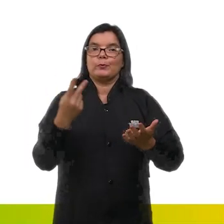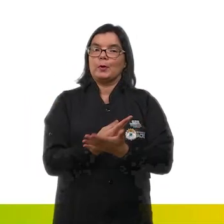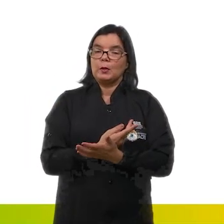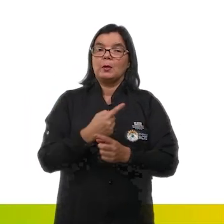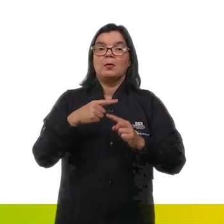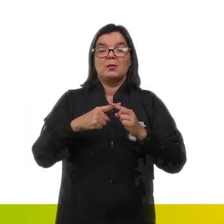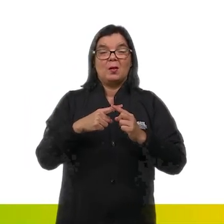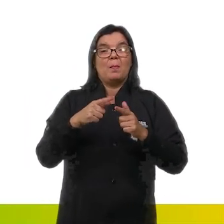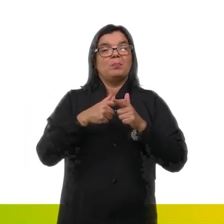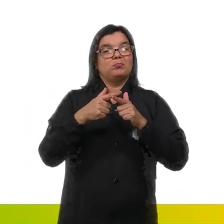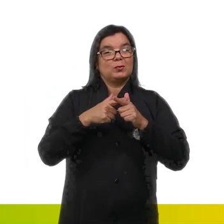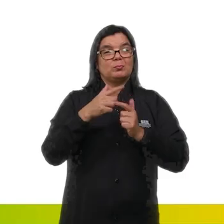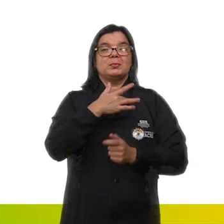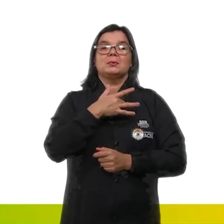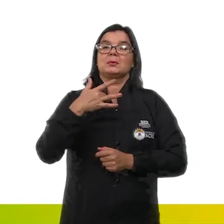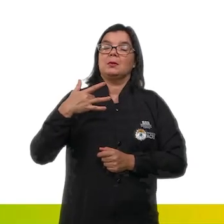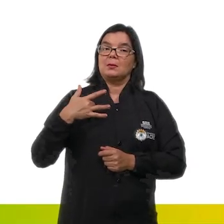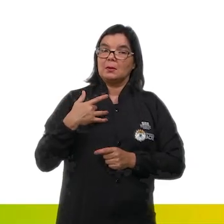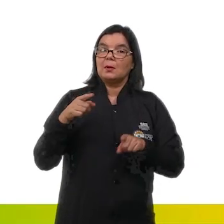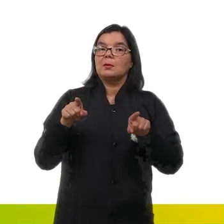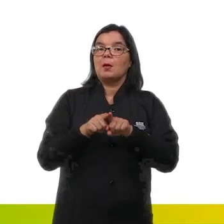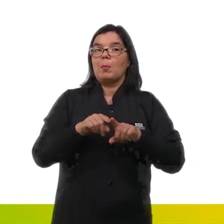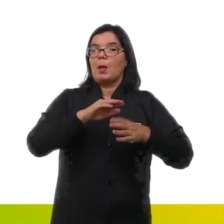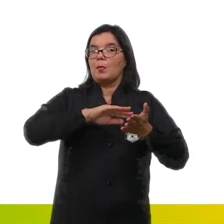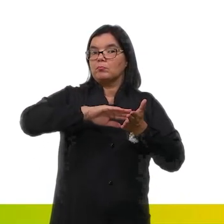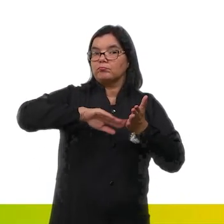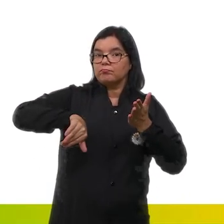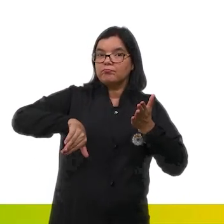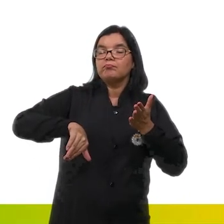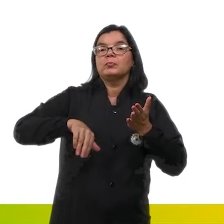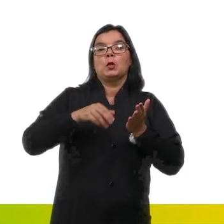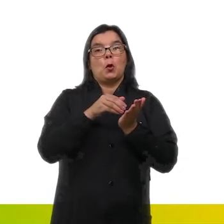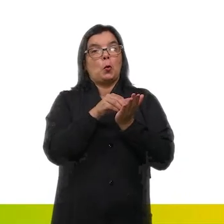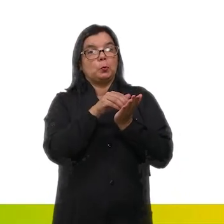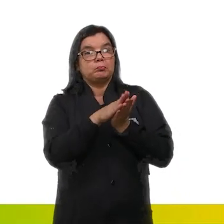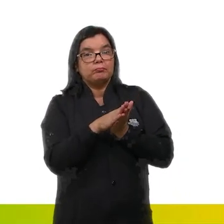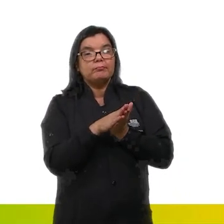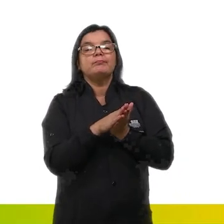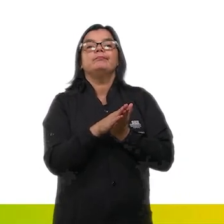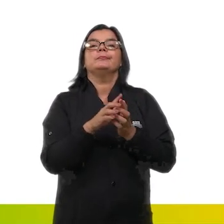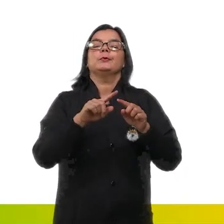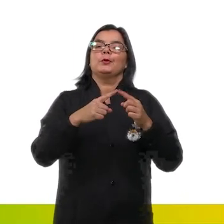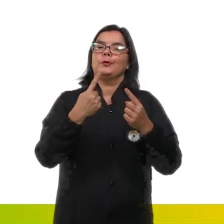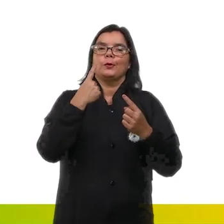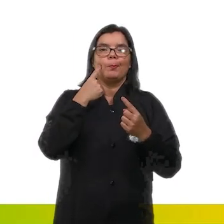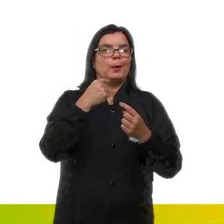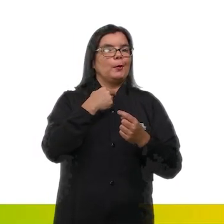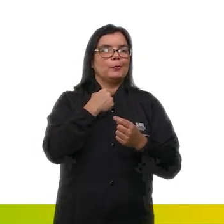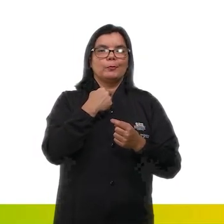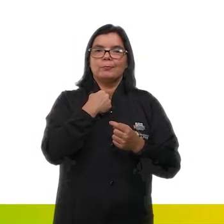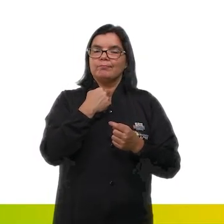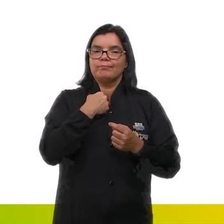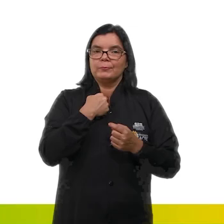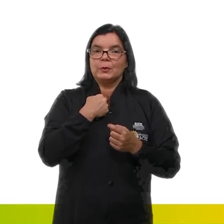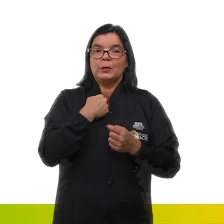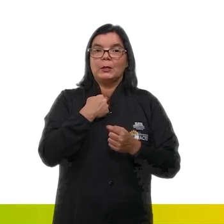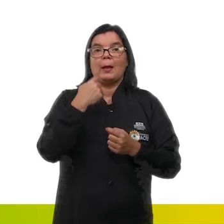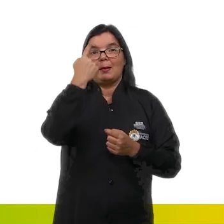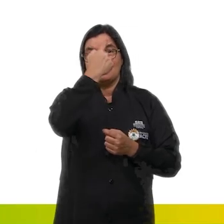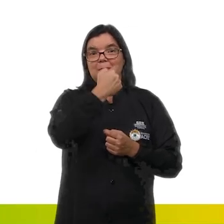causar sérios danos à saúde, acarreta desclassificação, suspensão e danos irreparáveis à reputação do